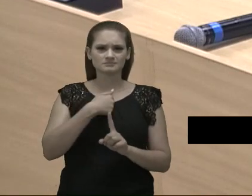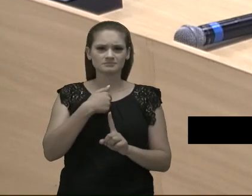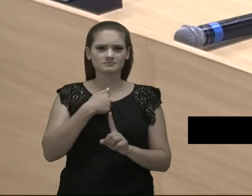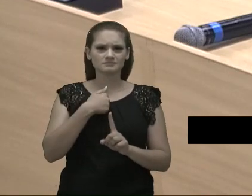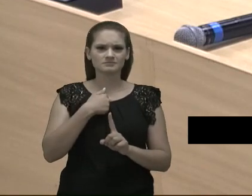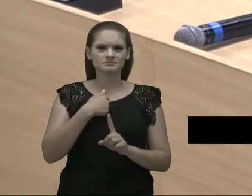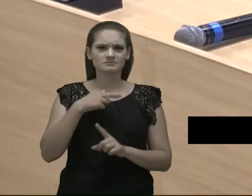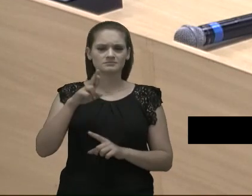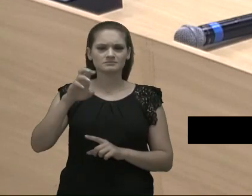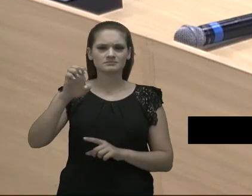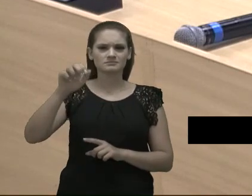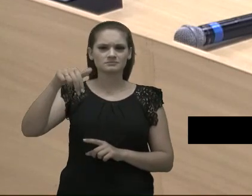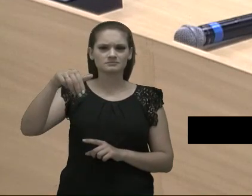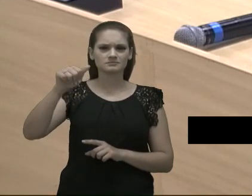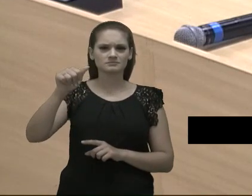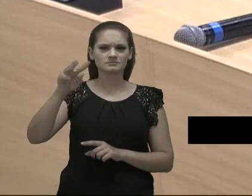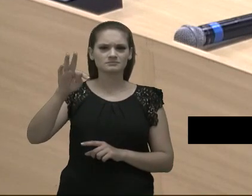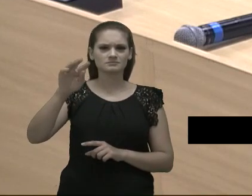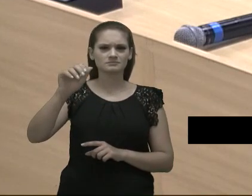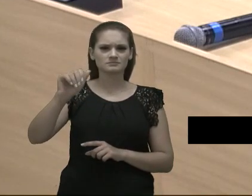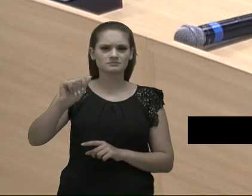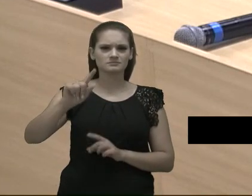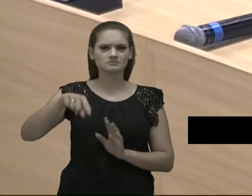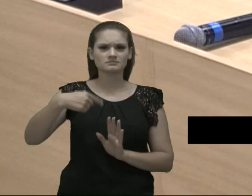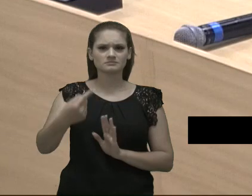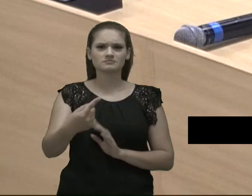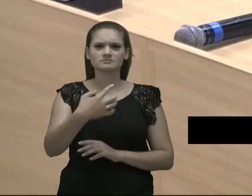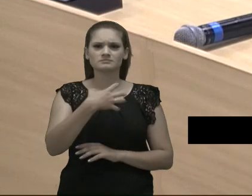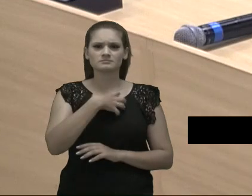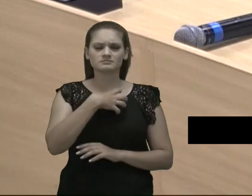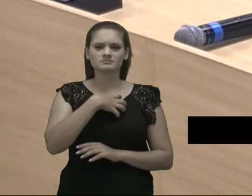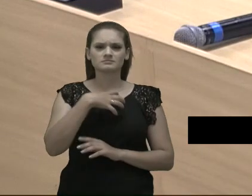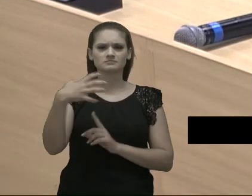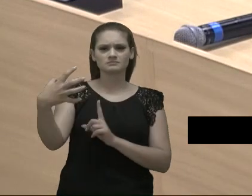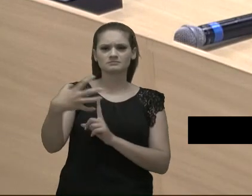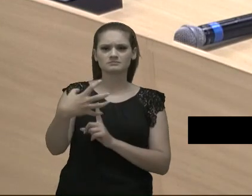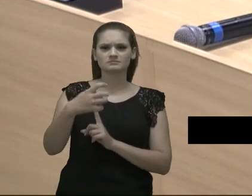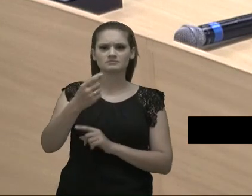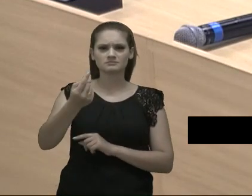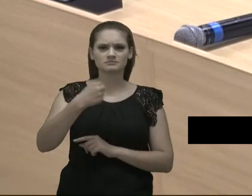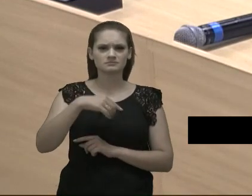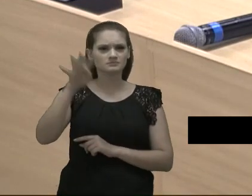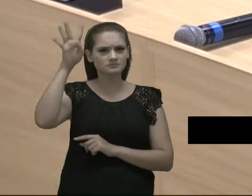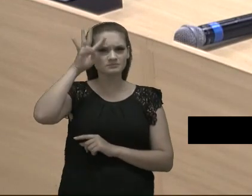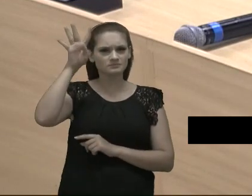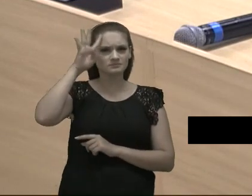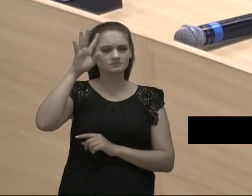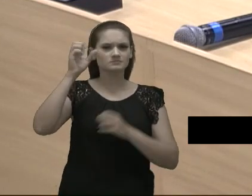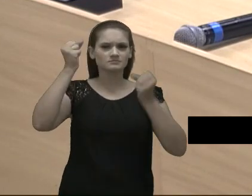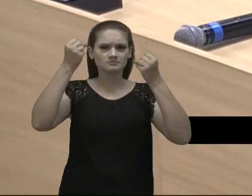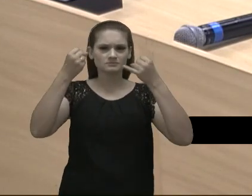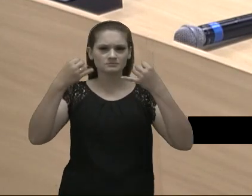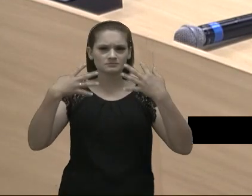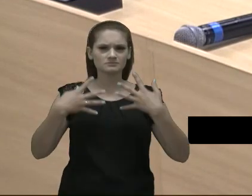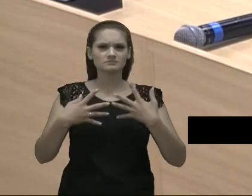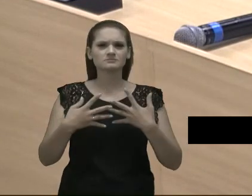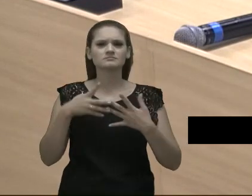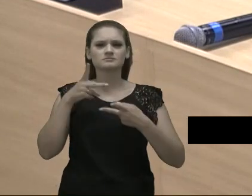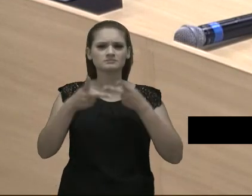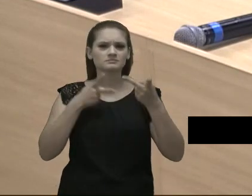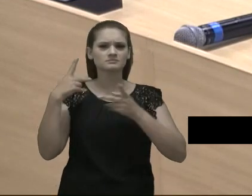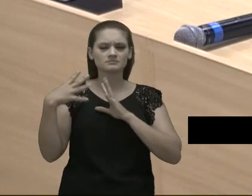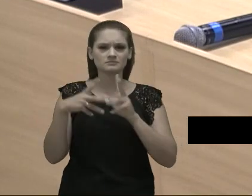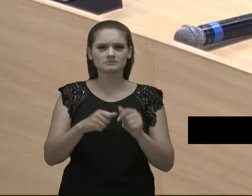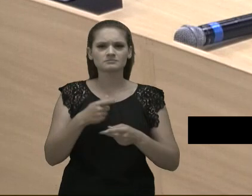parte, Renata, sim. Mas, é, por outro lado, eu me senti mesmo, porque eu vim na quarta-feira e fui bem clara e bem expressa em tudo que eu